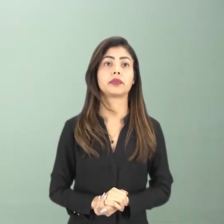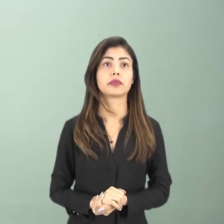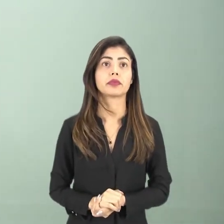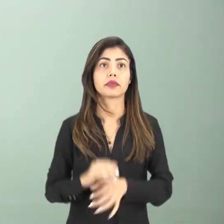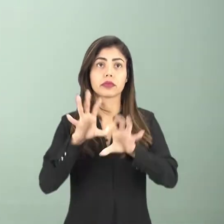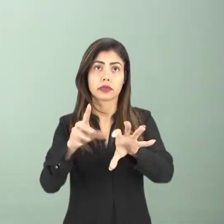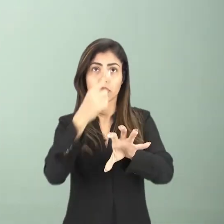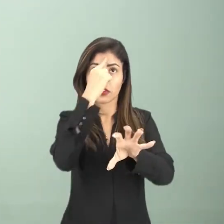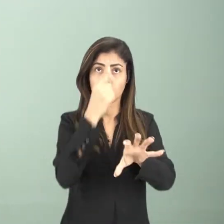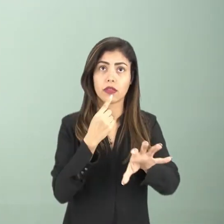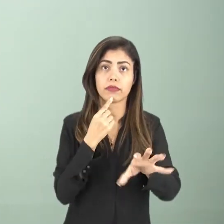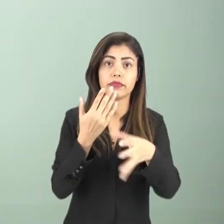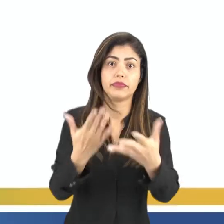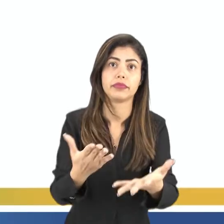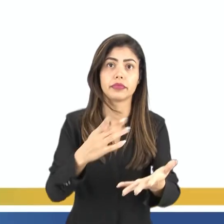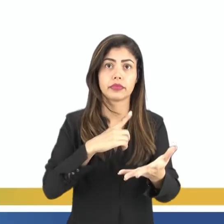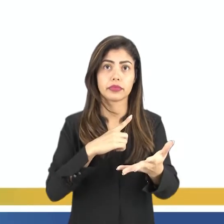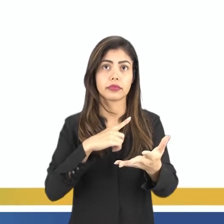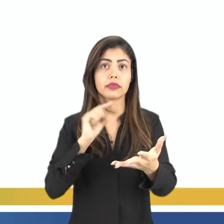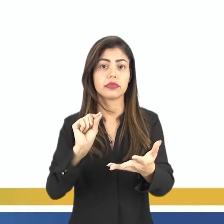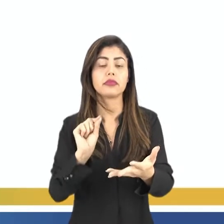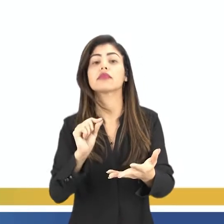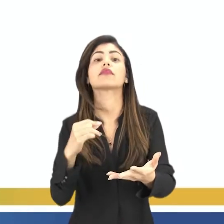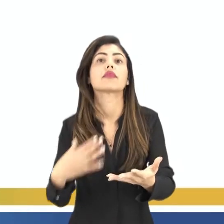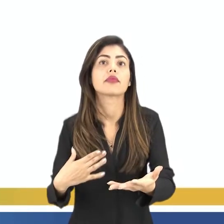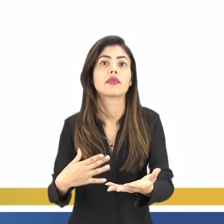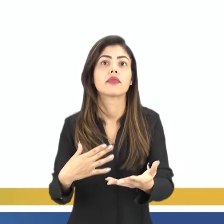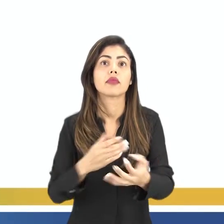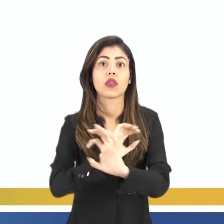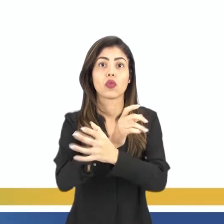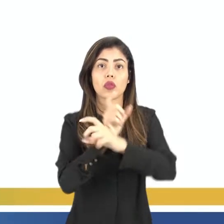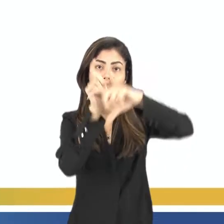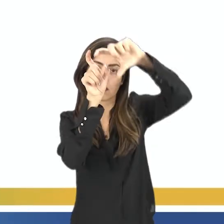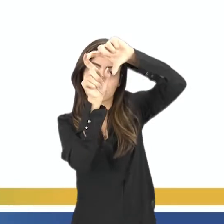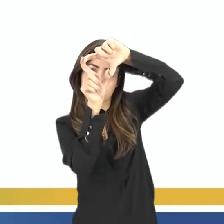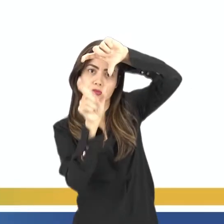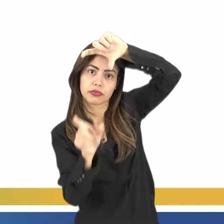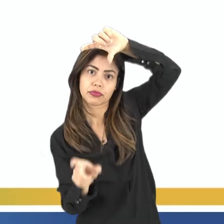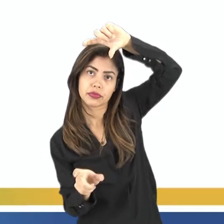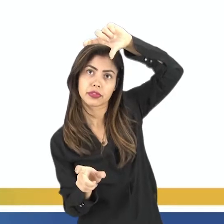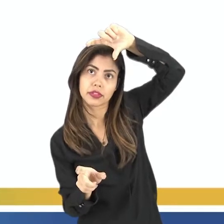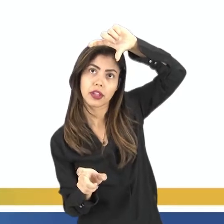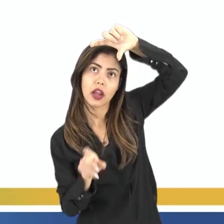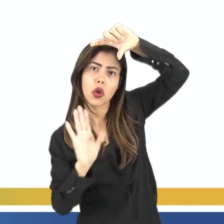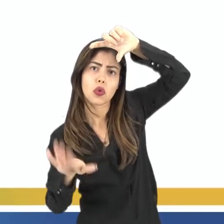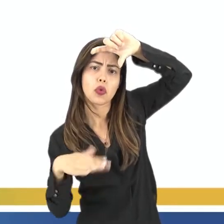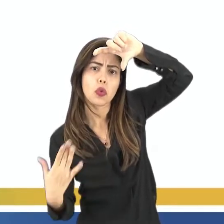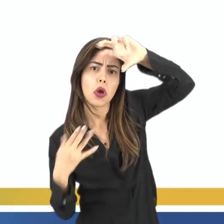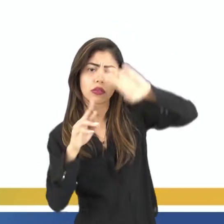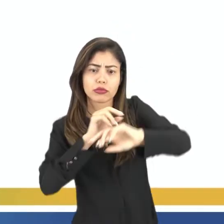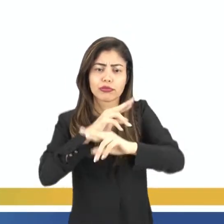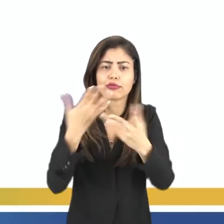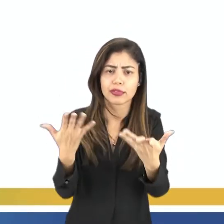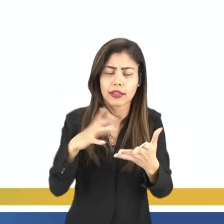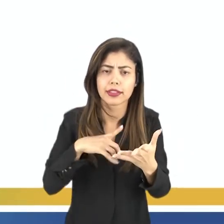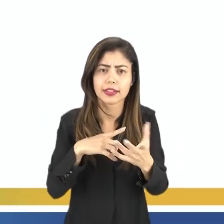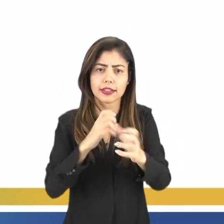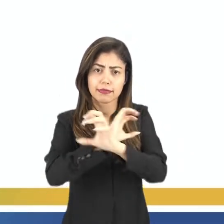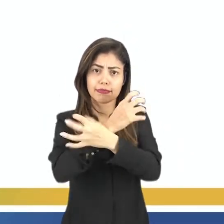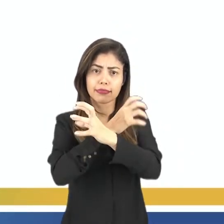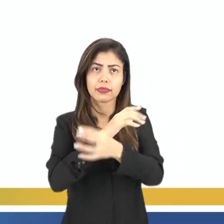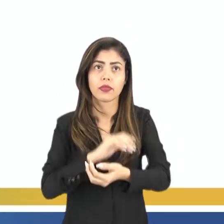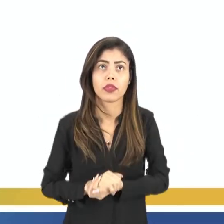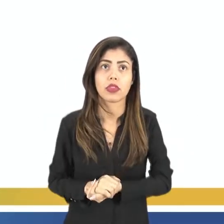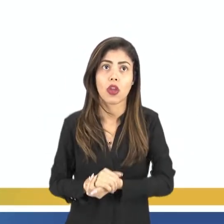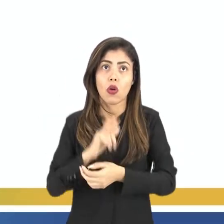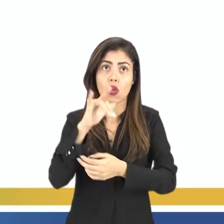aqui nessa imagem, no nosso slide, vocês estão vendo um osso longo. Já já a gente vai dizer quais são os tipos de ossos que existem. Os